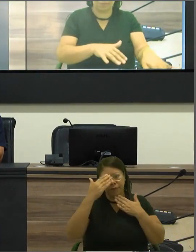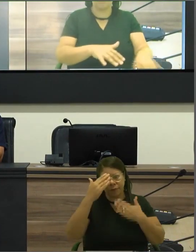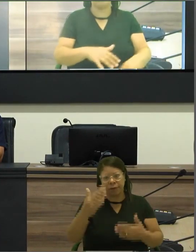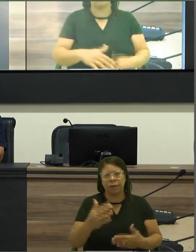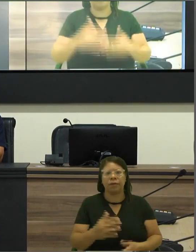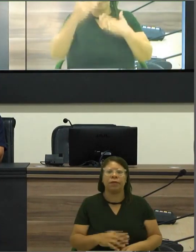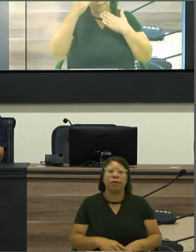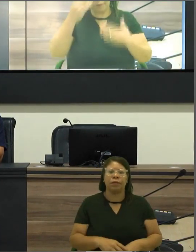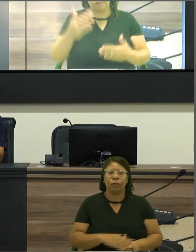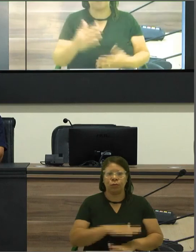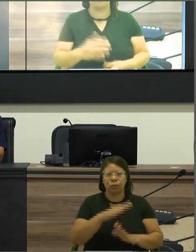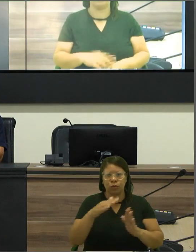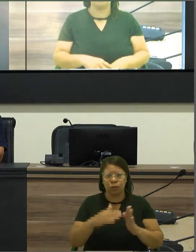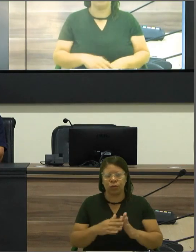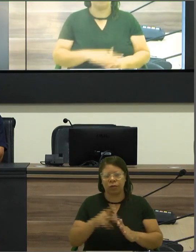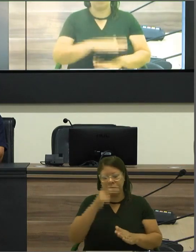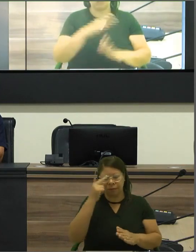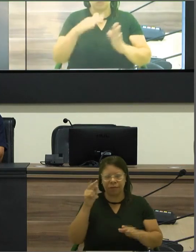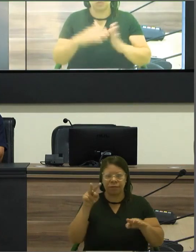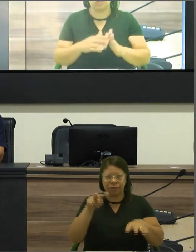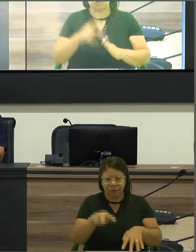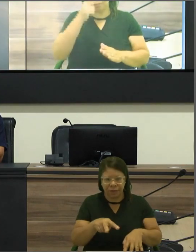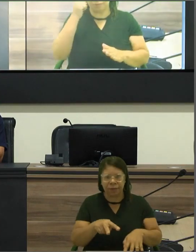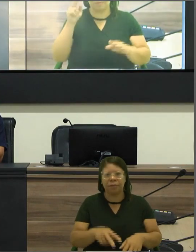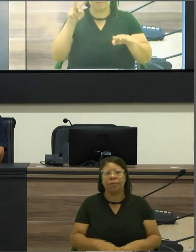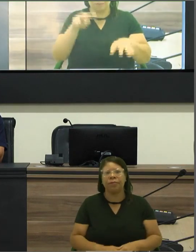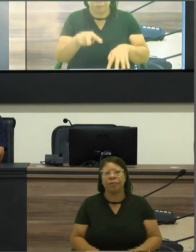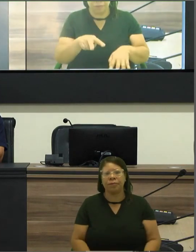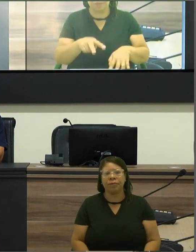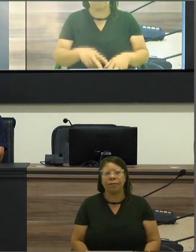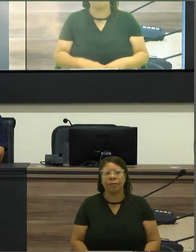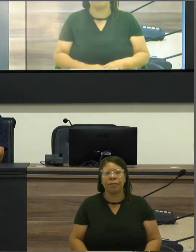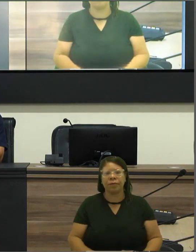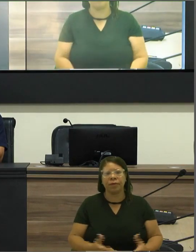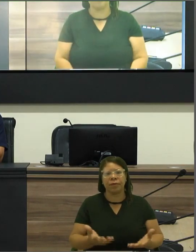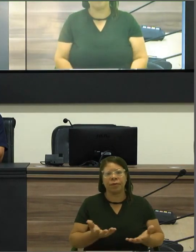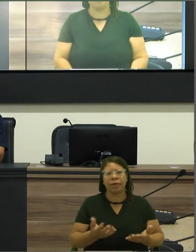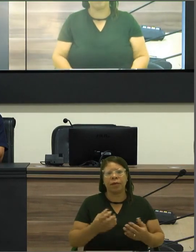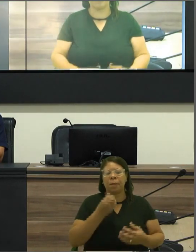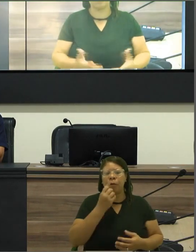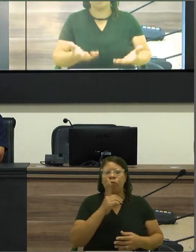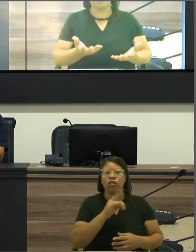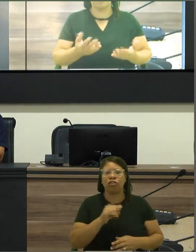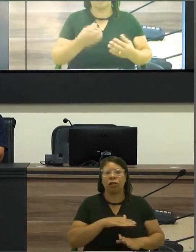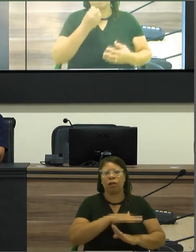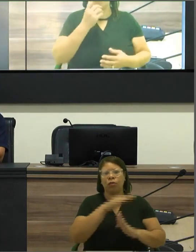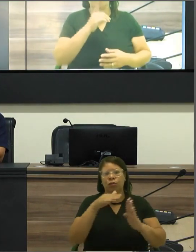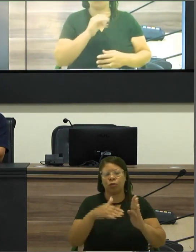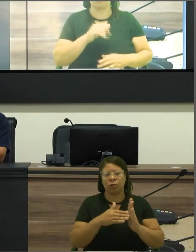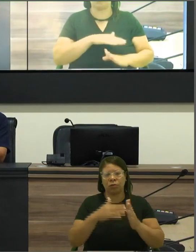Rodrigo, pela presença aqui hoje. Eu queria dar um bom dia a todos. Obrigado.